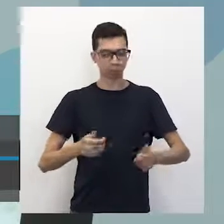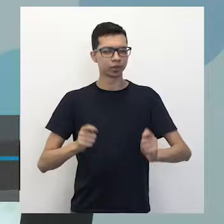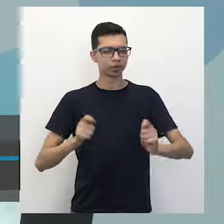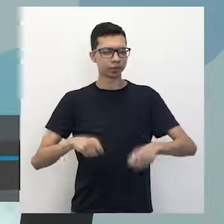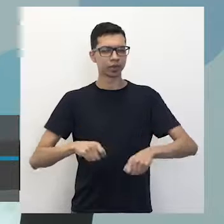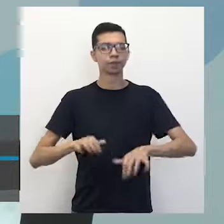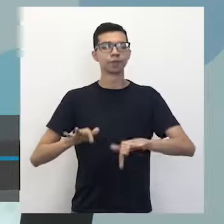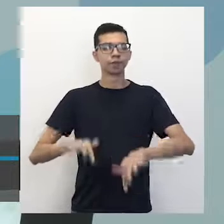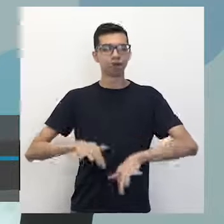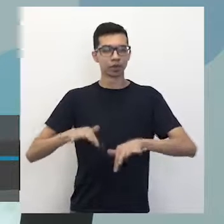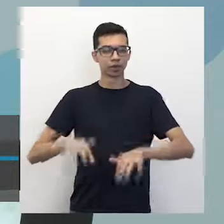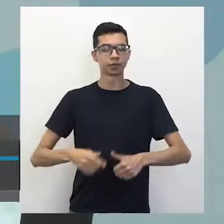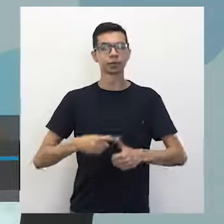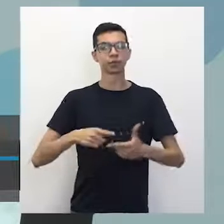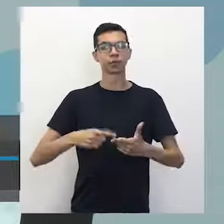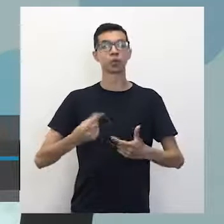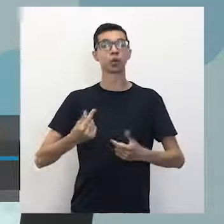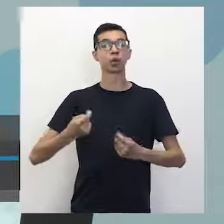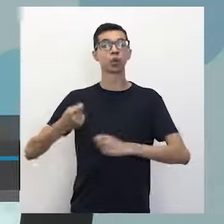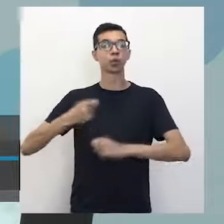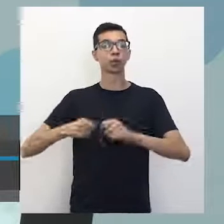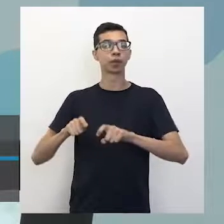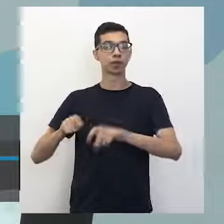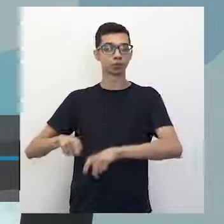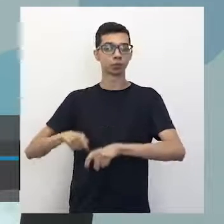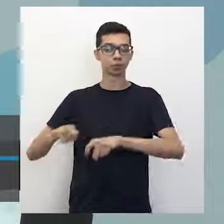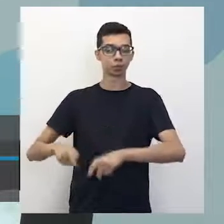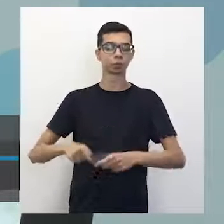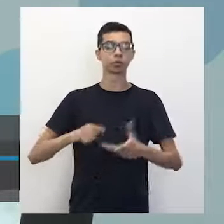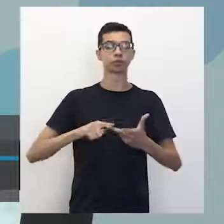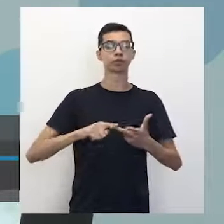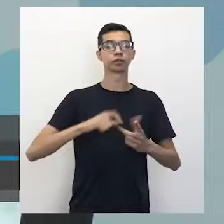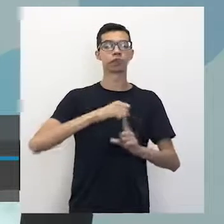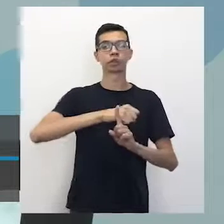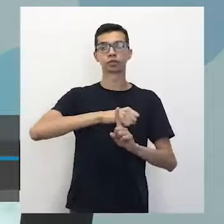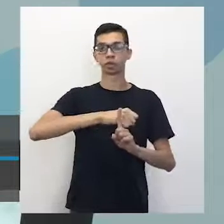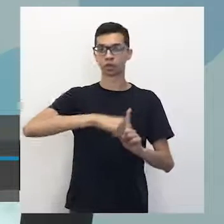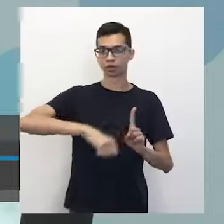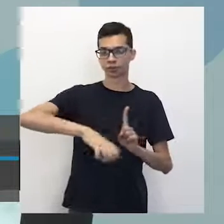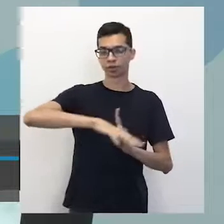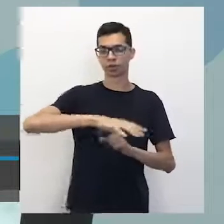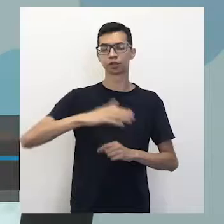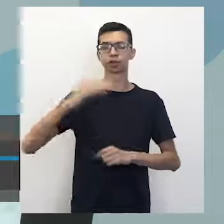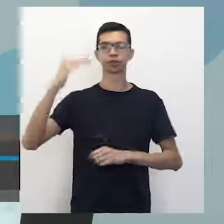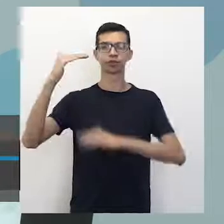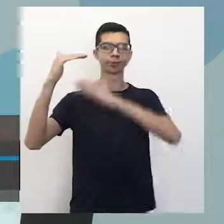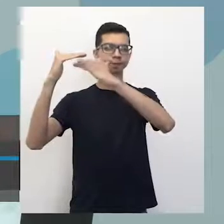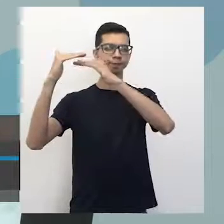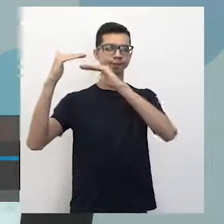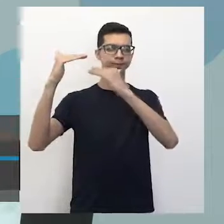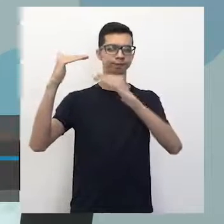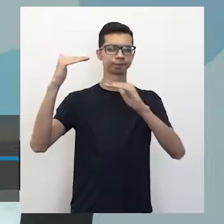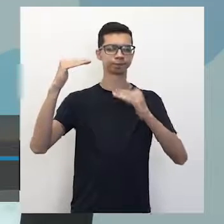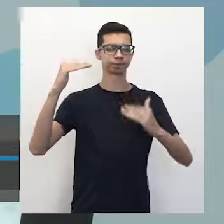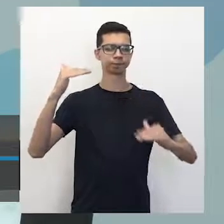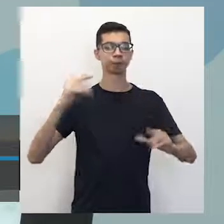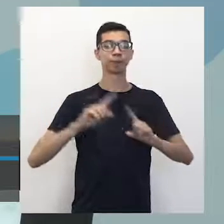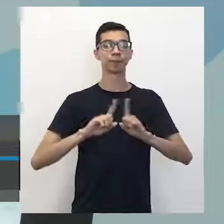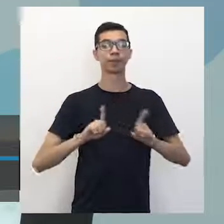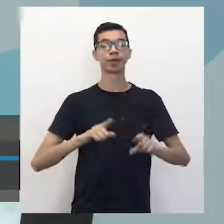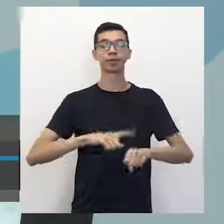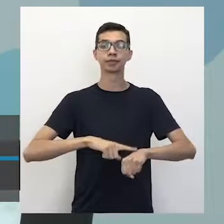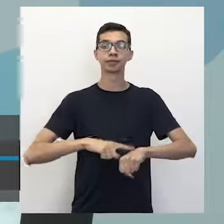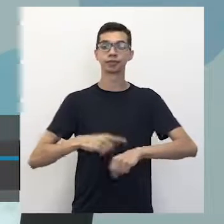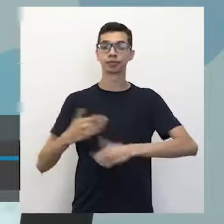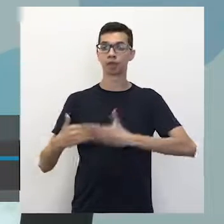economia ruralizada, sociedade hierarquizada estamental, mas com o tempo, a própria consolidação